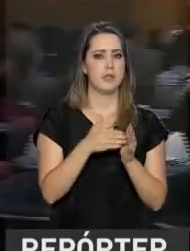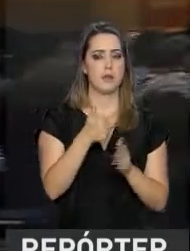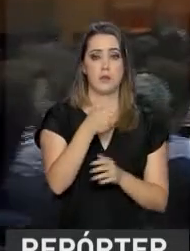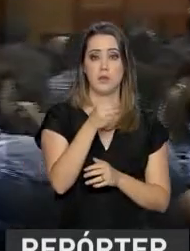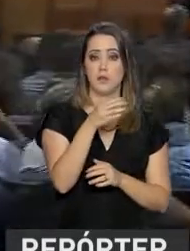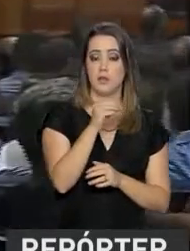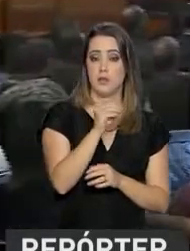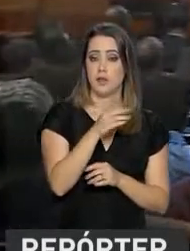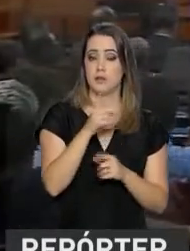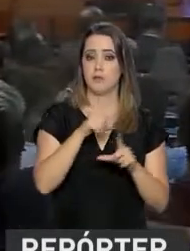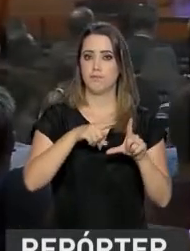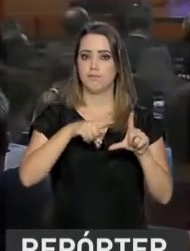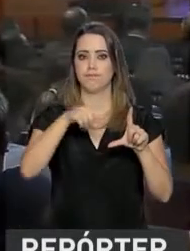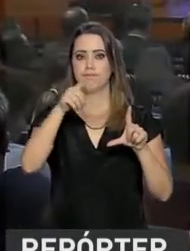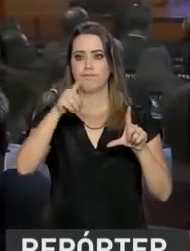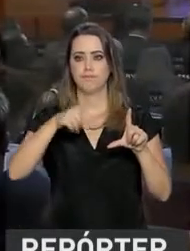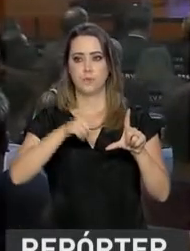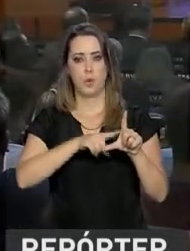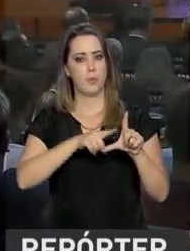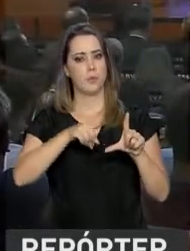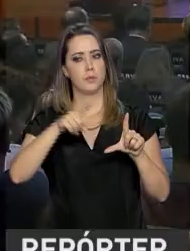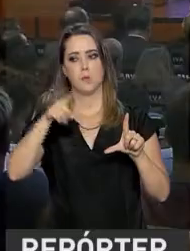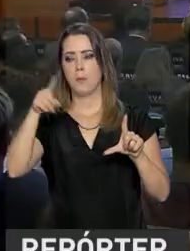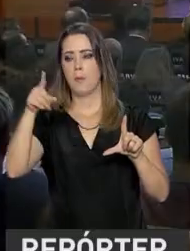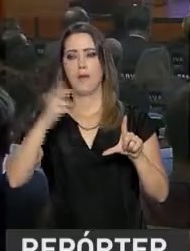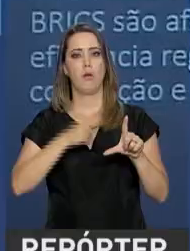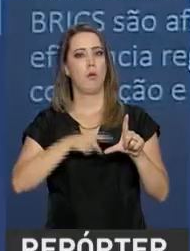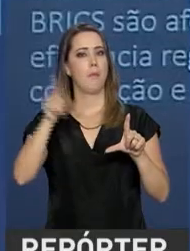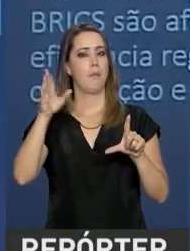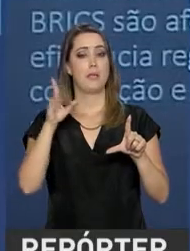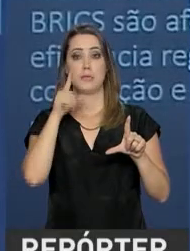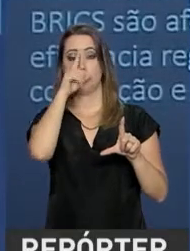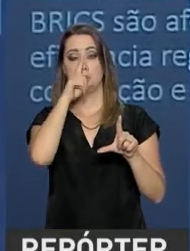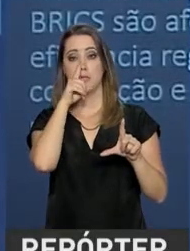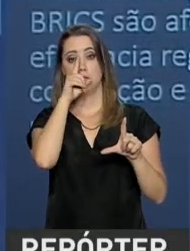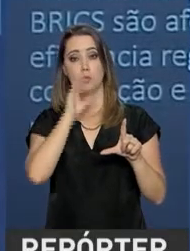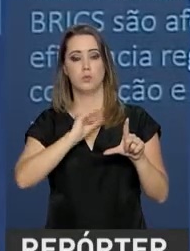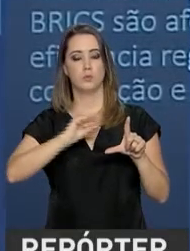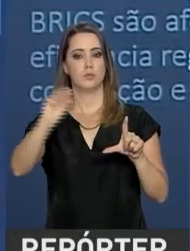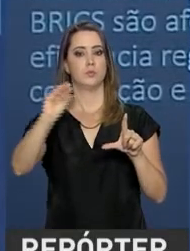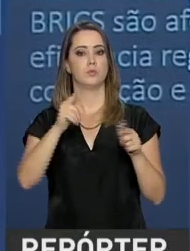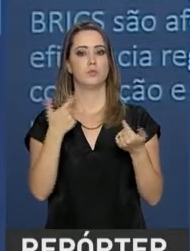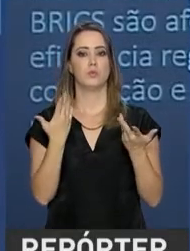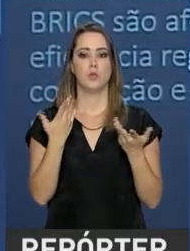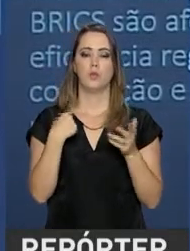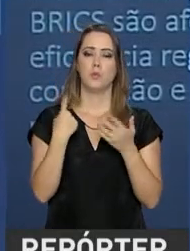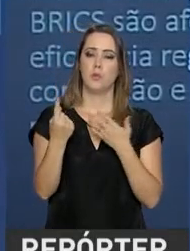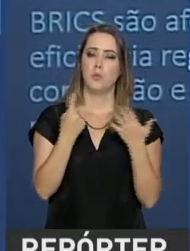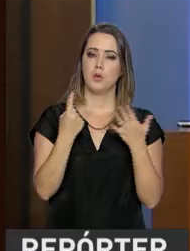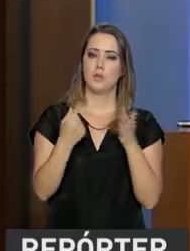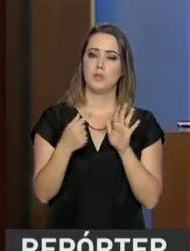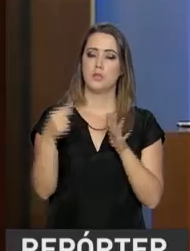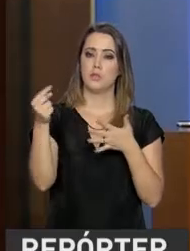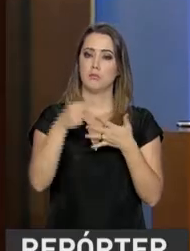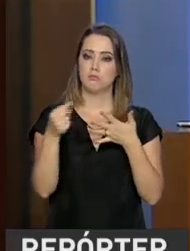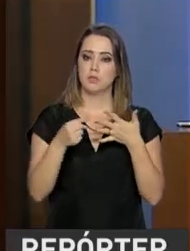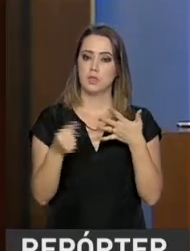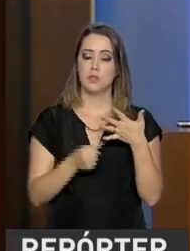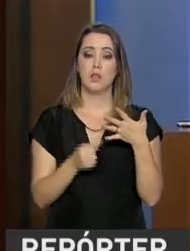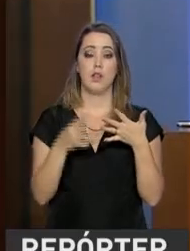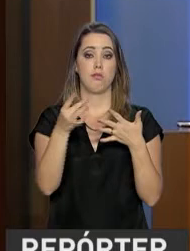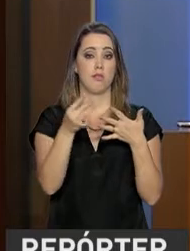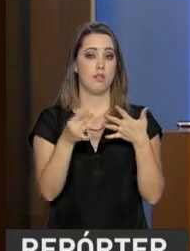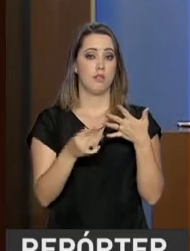quanto maior a nota mais arriscado investir no país além de apresentar o quadro interno de cada país o índice também